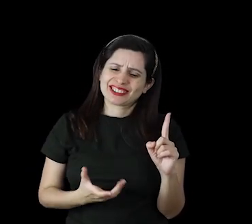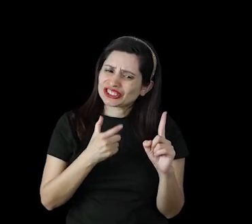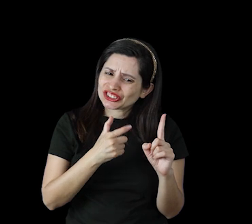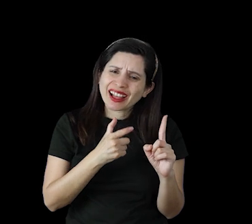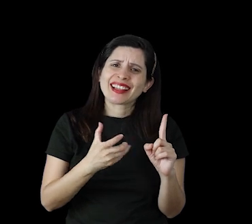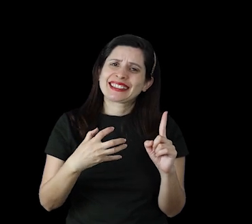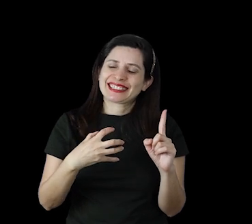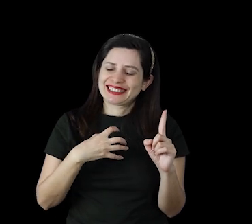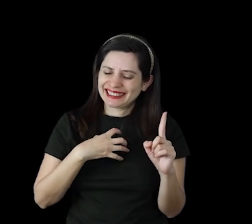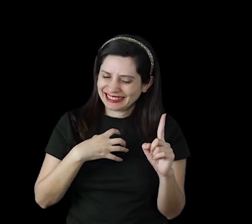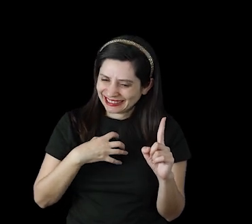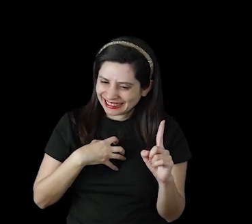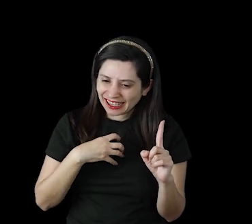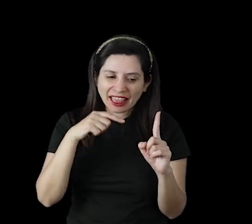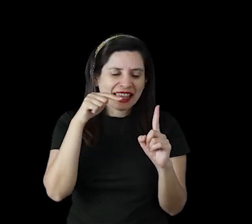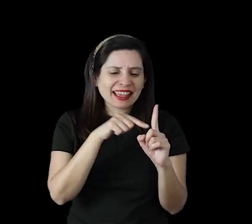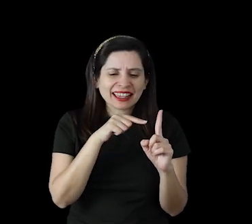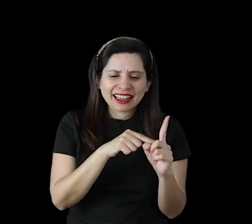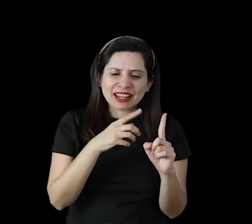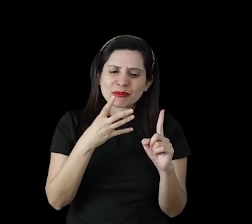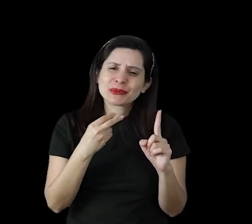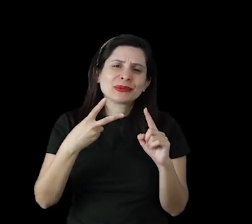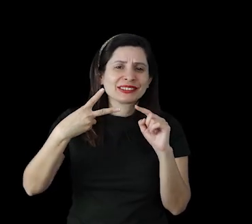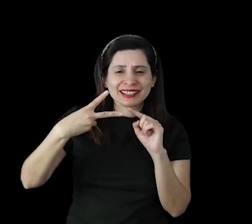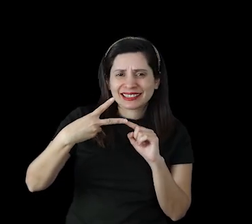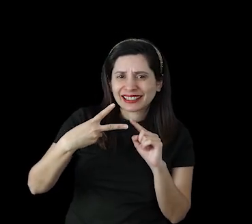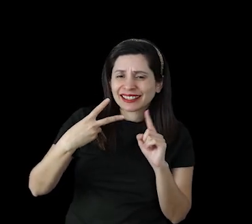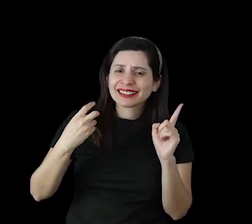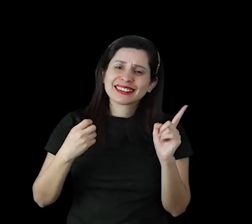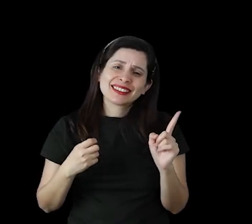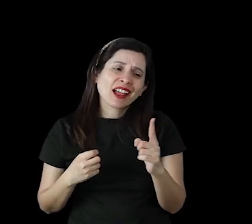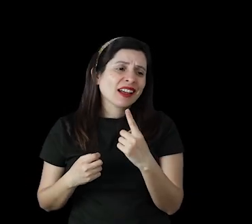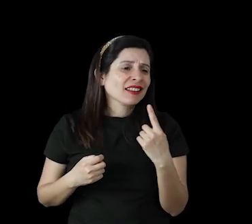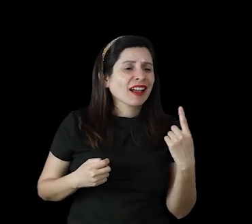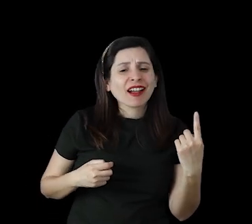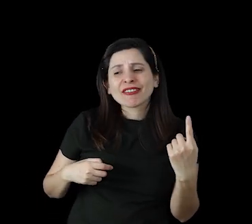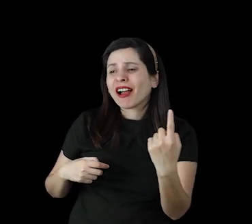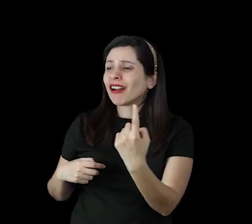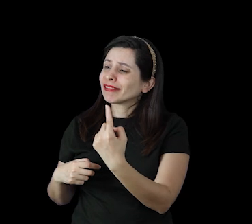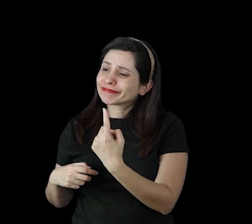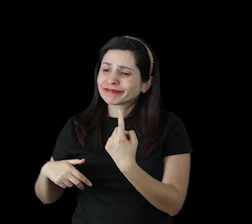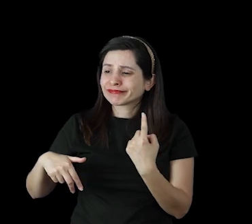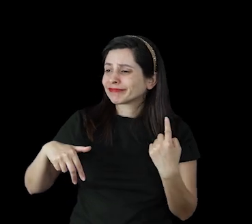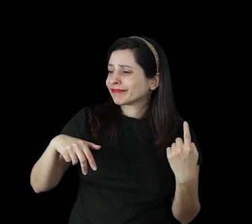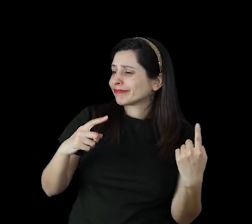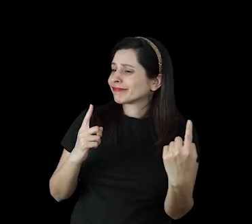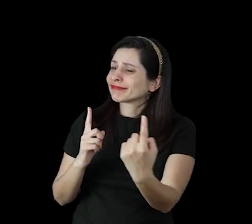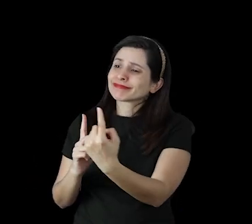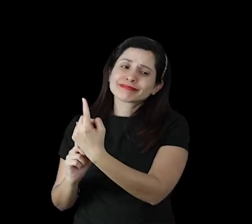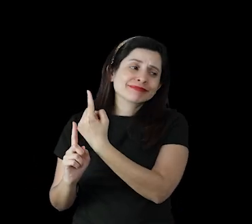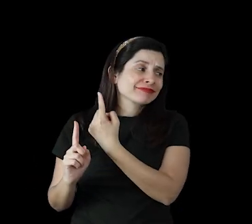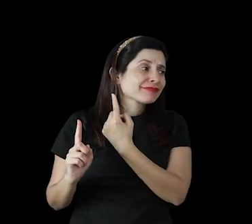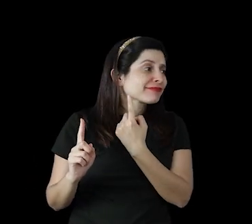no sentido que ela era reativa, ela estava orbitando ao redor dos outros, e